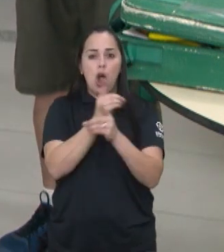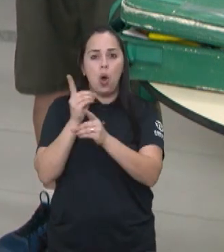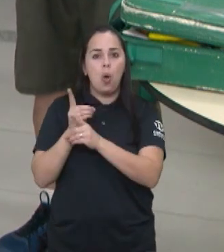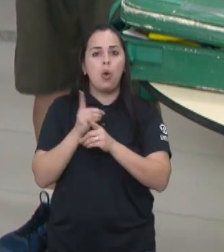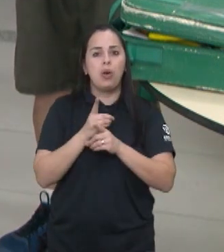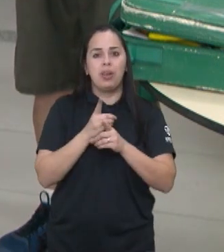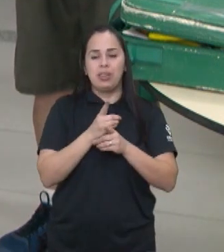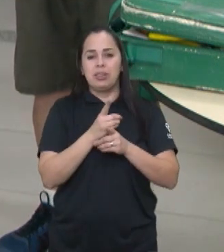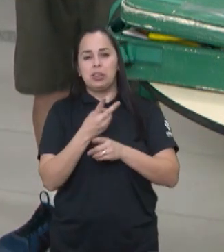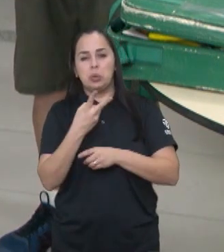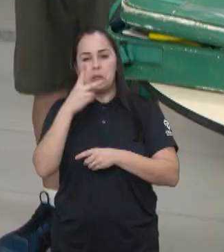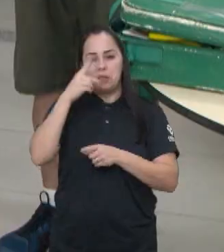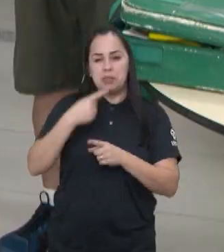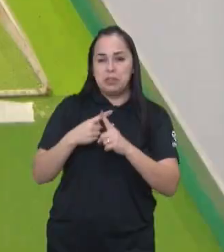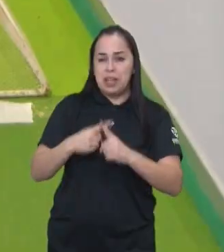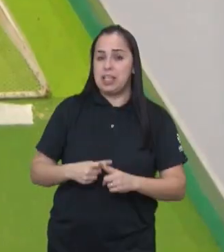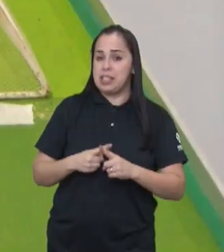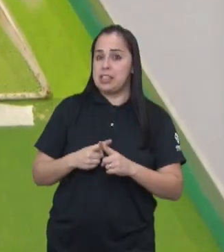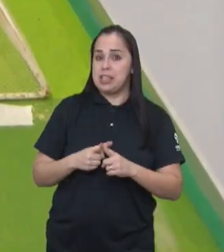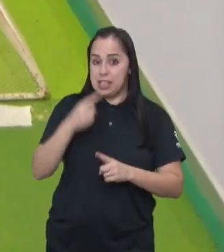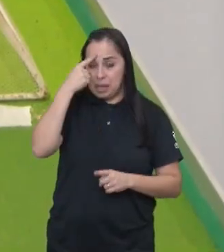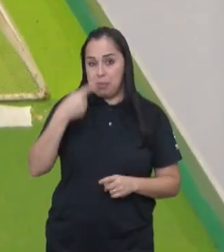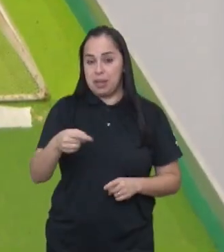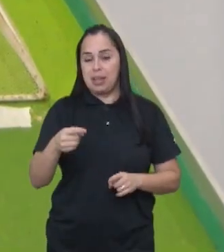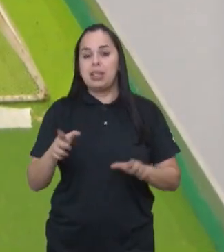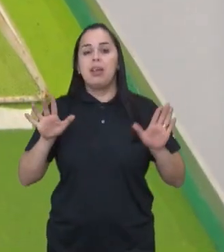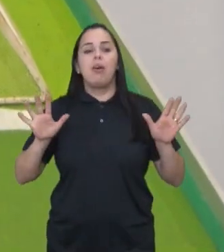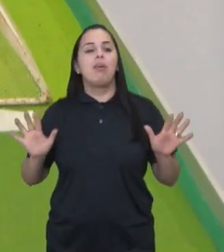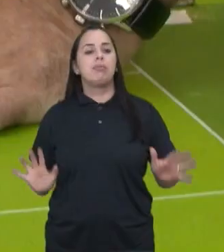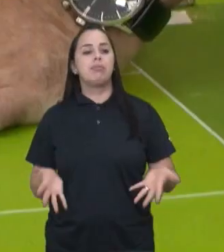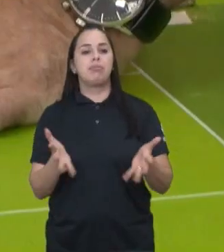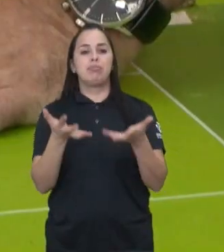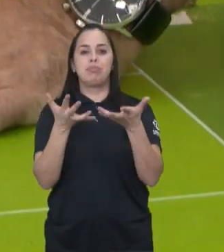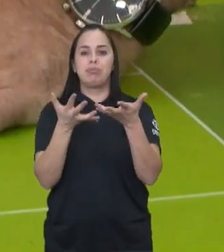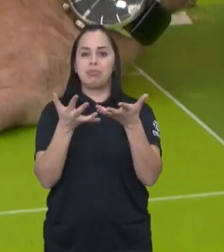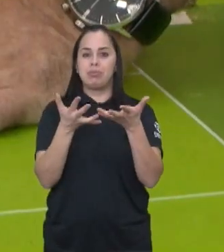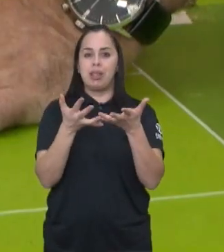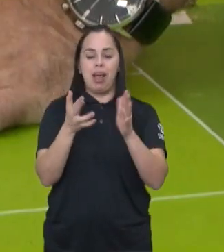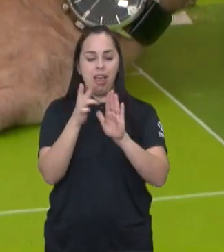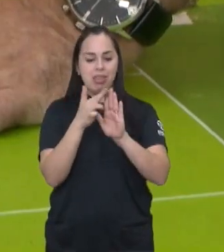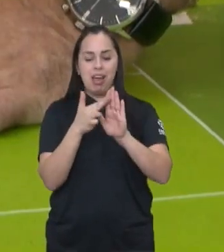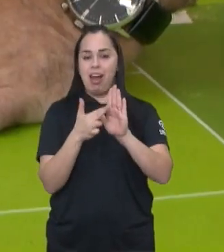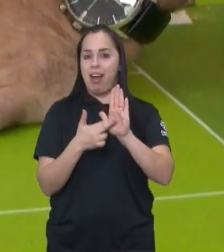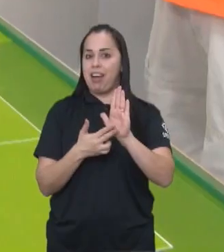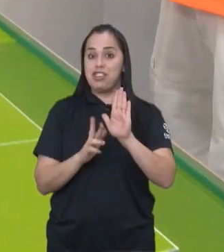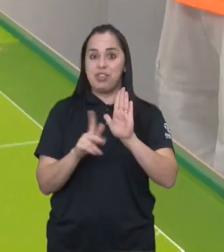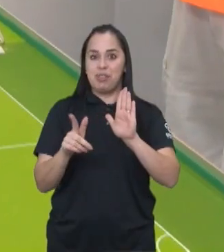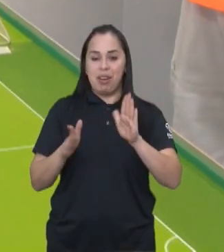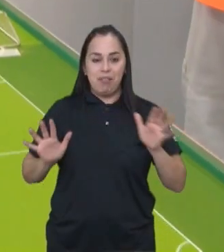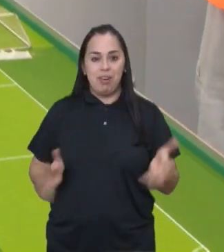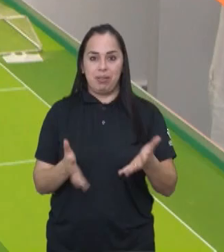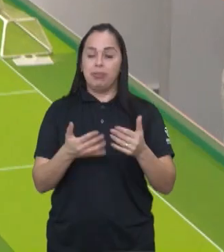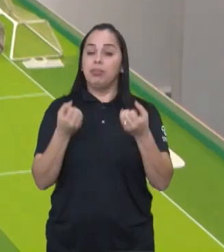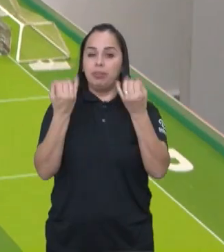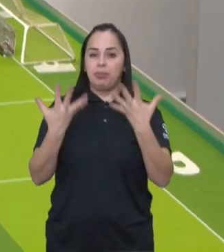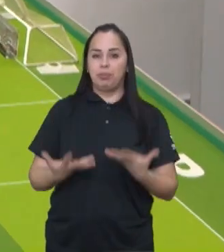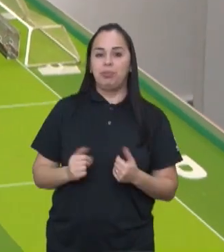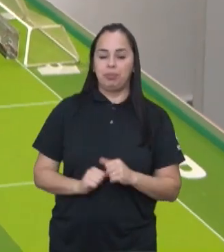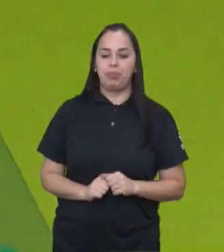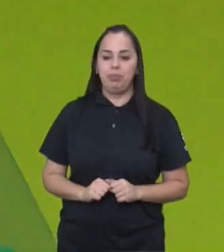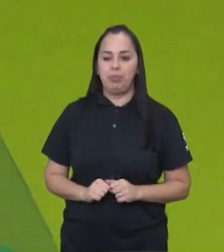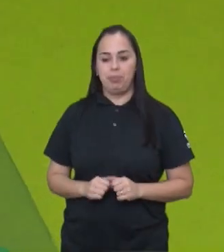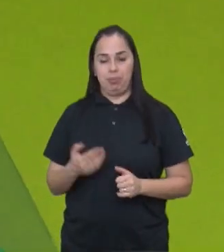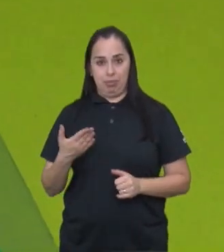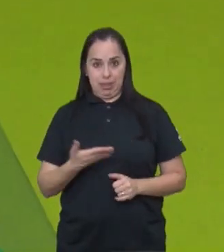para jogar futebol de botão. O intuito é fomentar todas as diferentes regras do esporte. Vamos explicar.